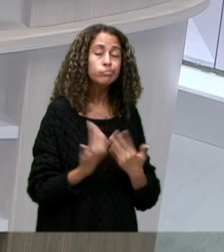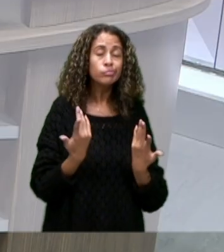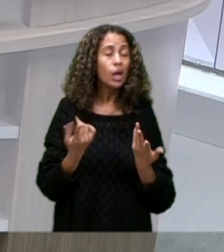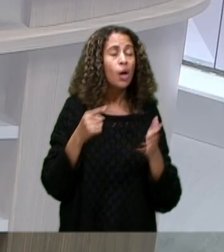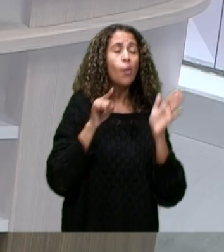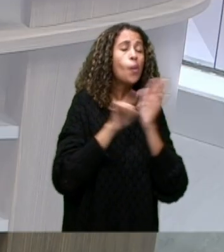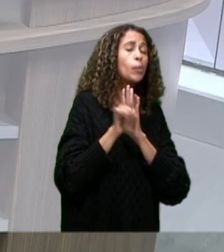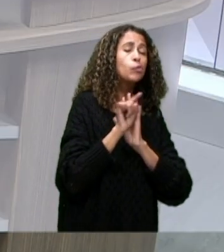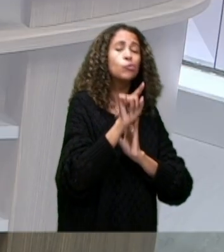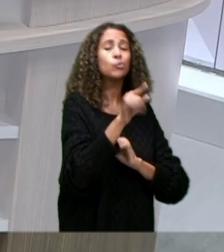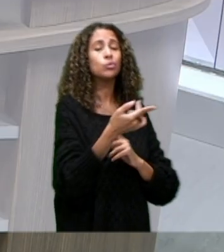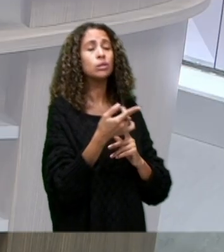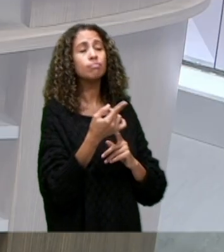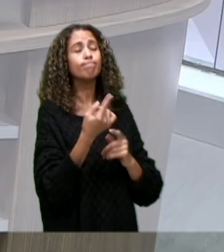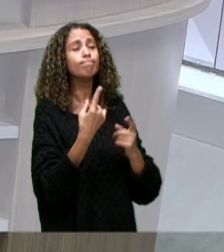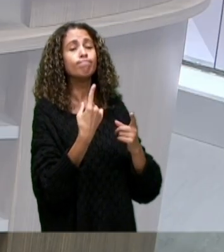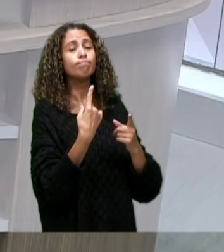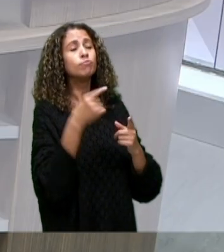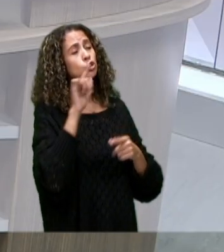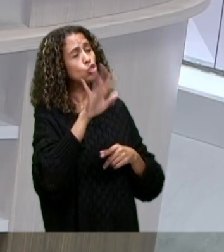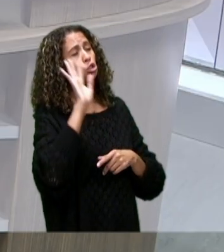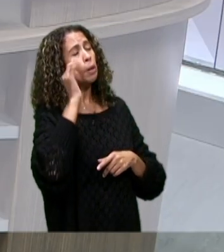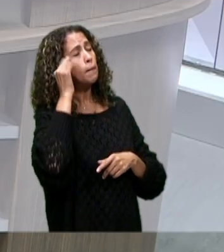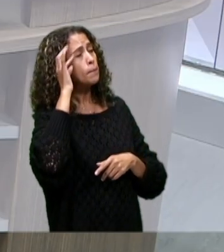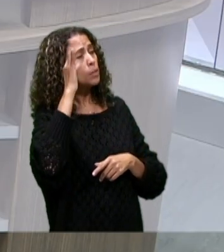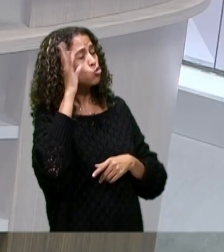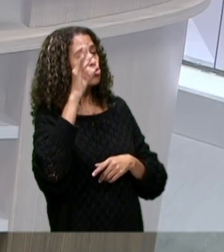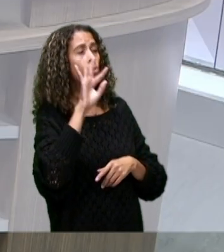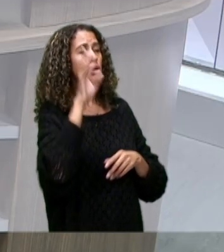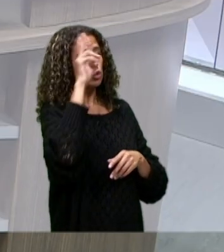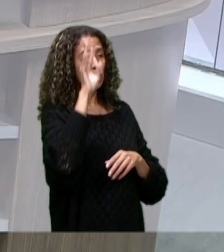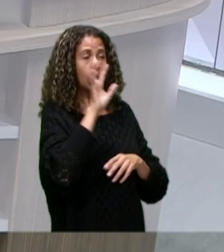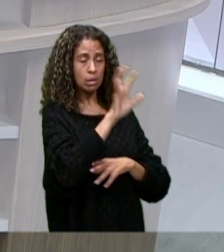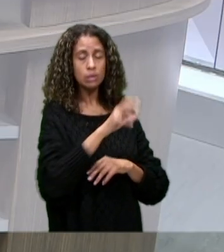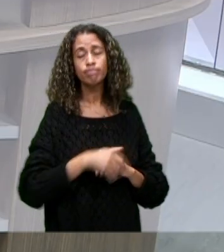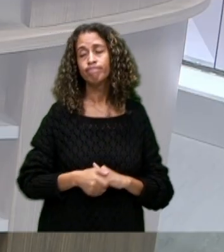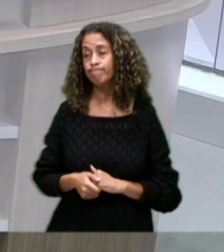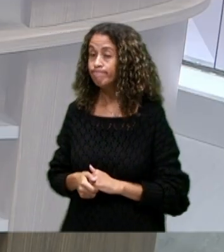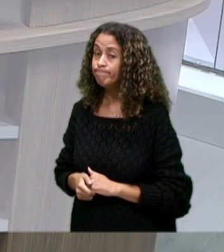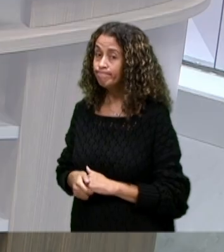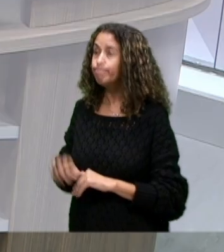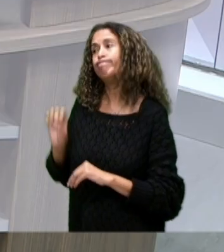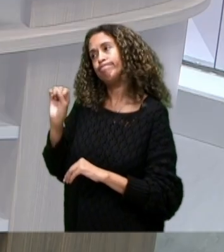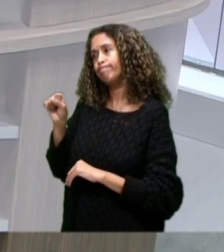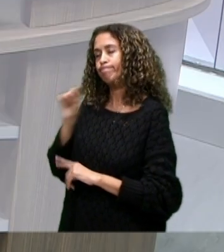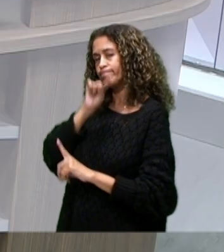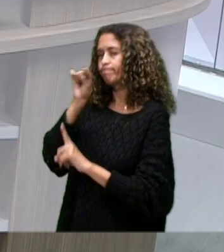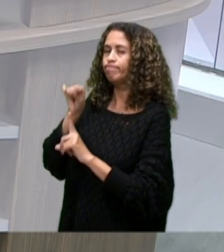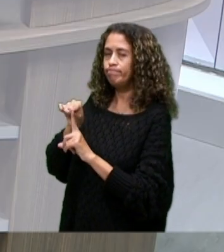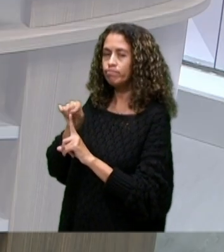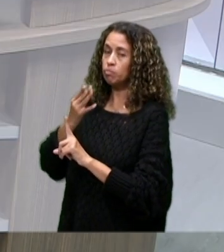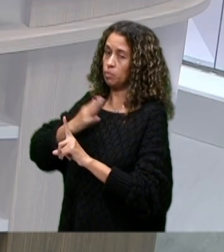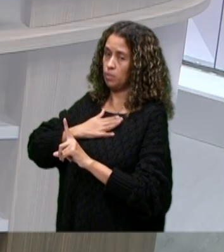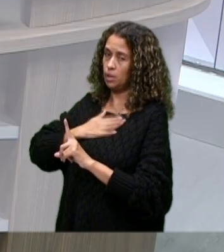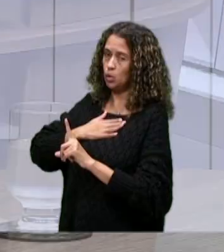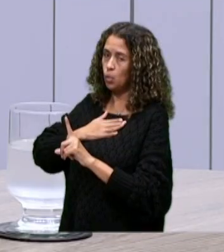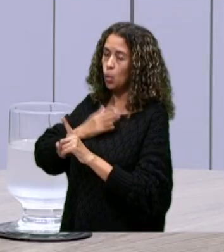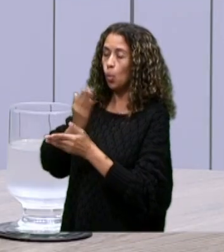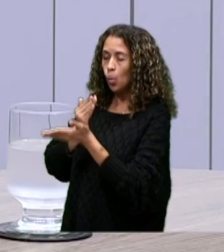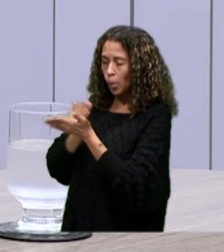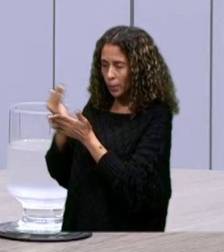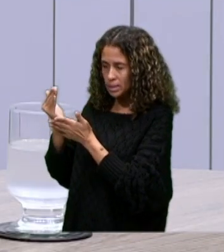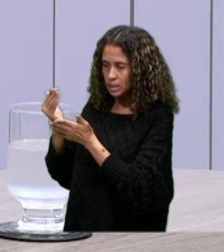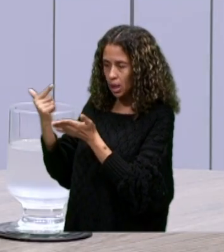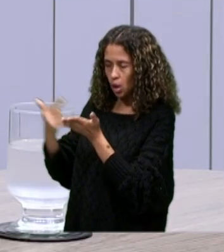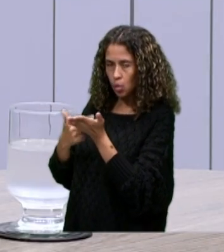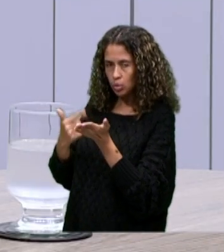que você já pensou a história dessa forma? A intenção sempre foi, quando eu comecei o conselho, eu pensei nos